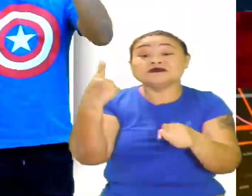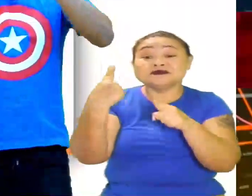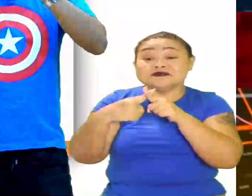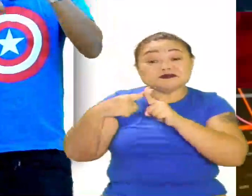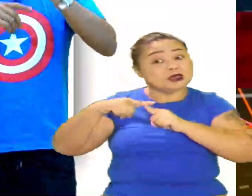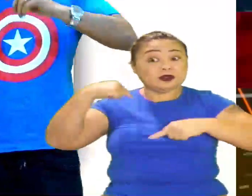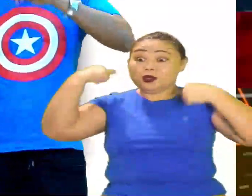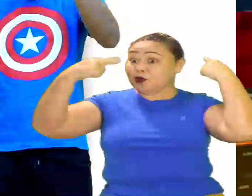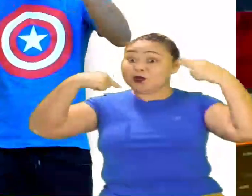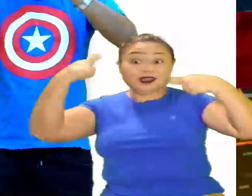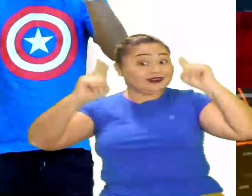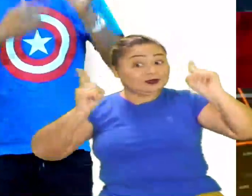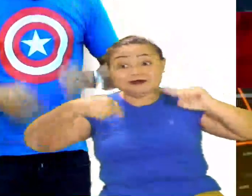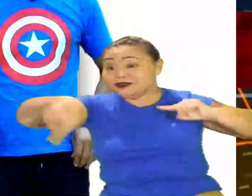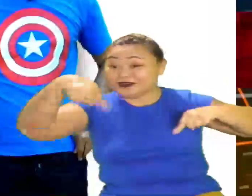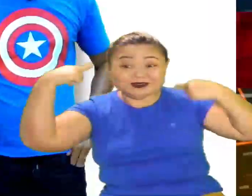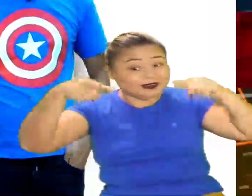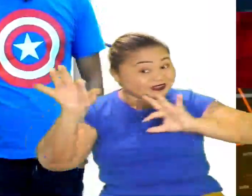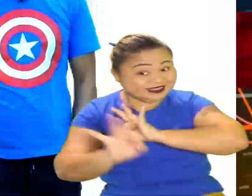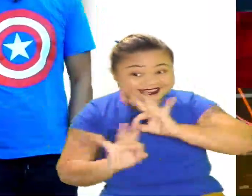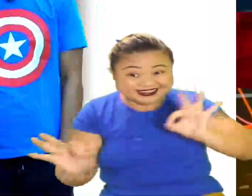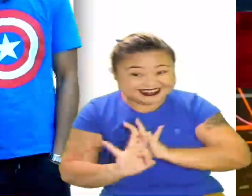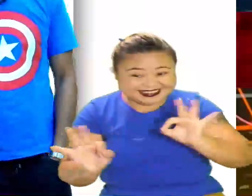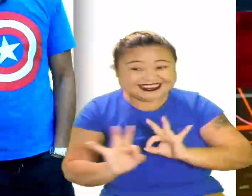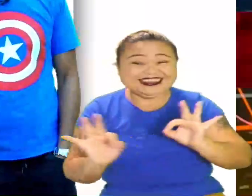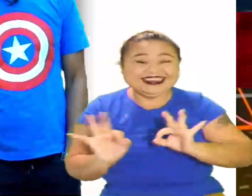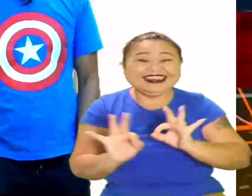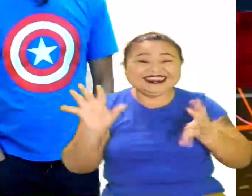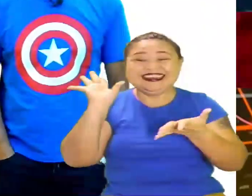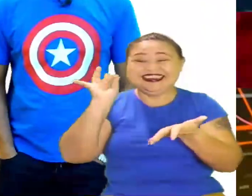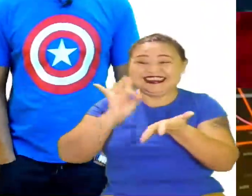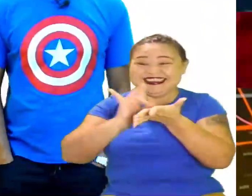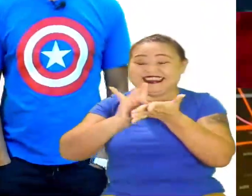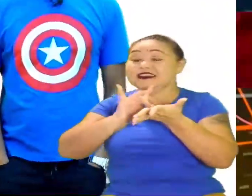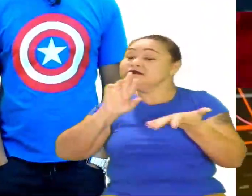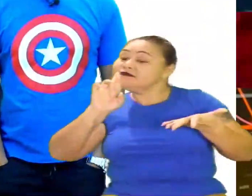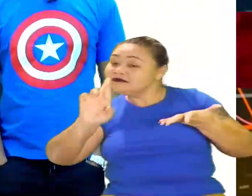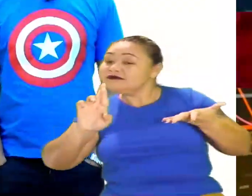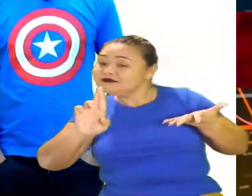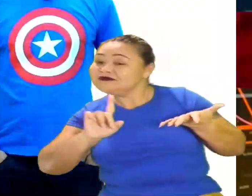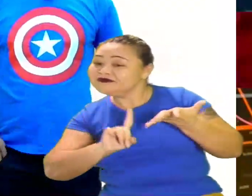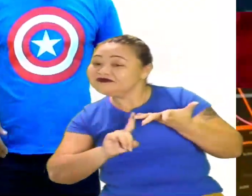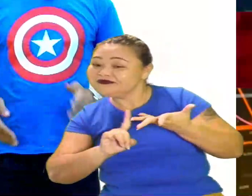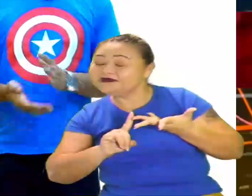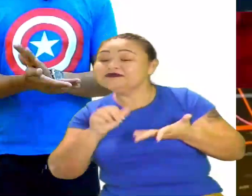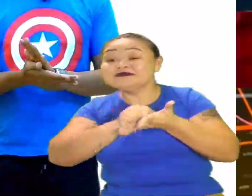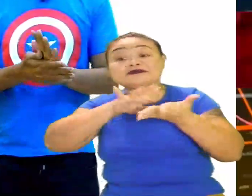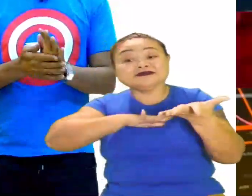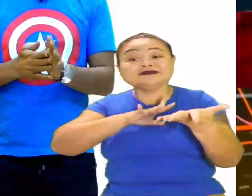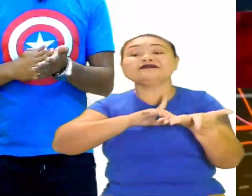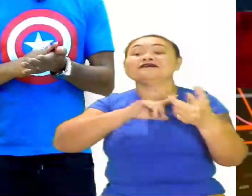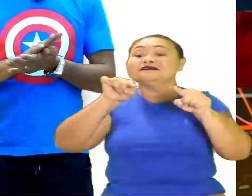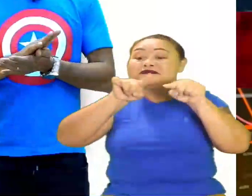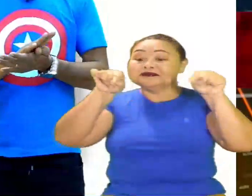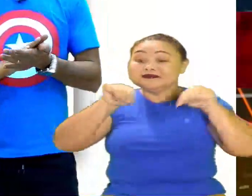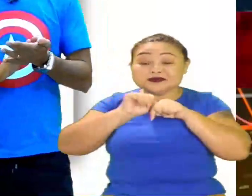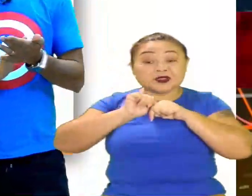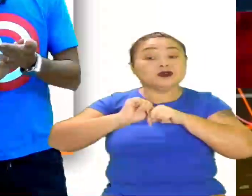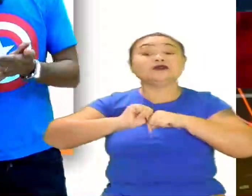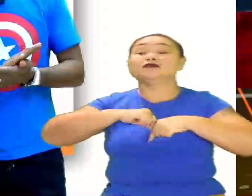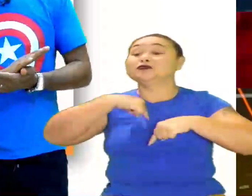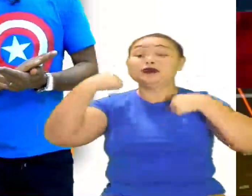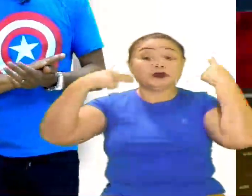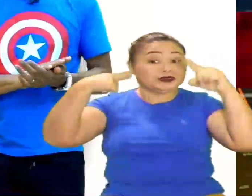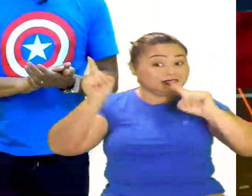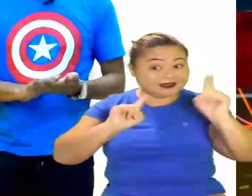para não enlouquecer, né? Para a atividade não enlouquecer ninguém, a gente vai abrir caminhos diferentes. Mas muito bom, né? A nossa atividade de sala rendeu, não enlouqueceu ninguém,